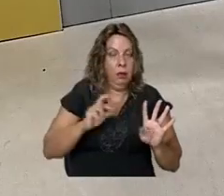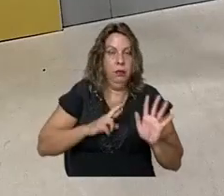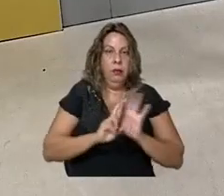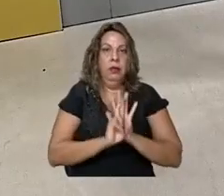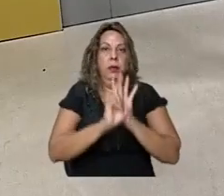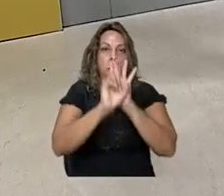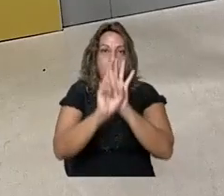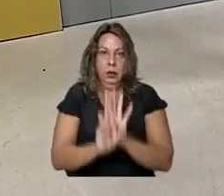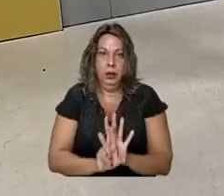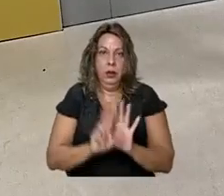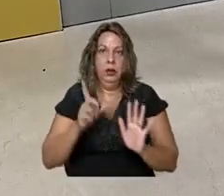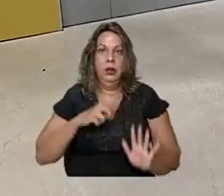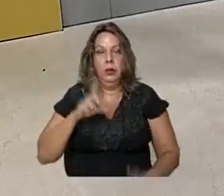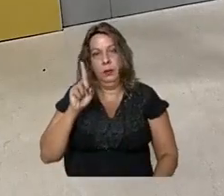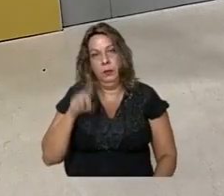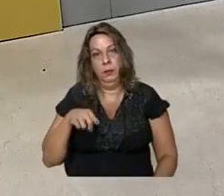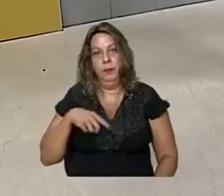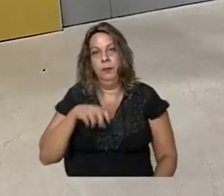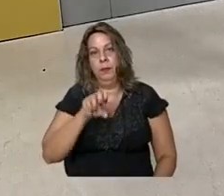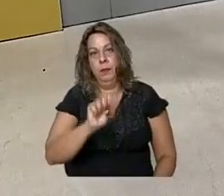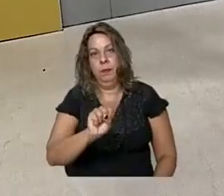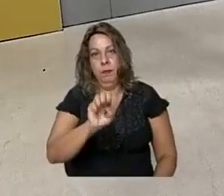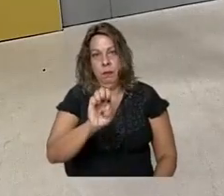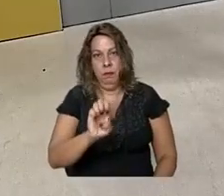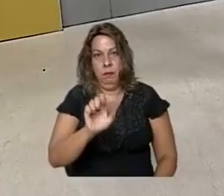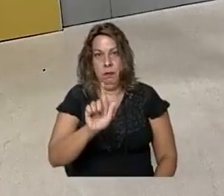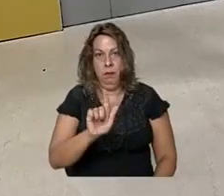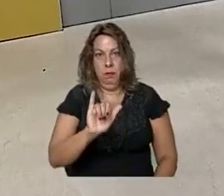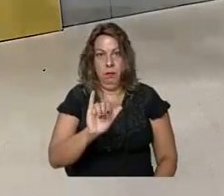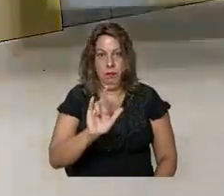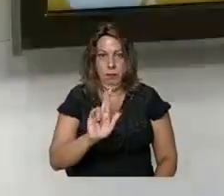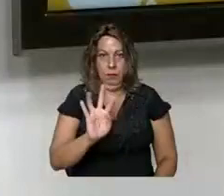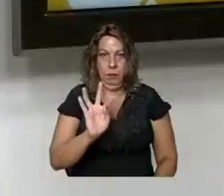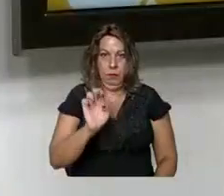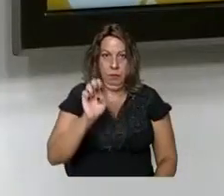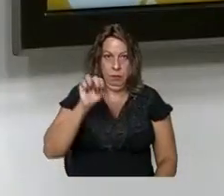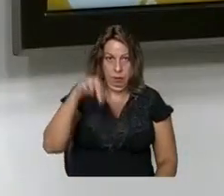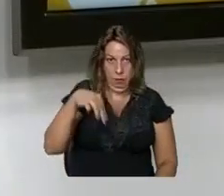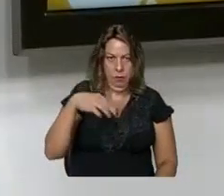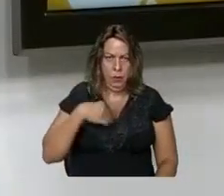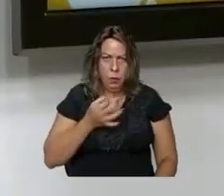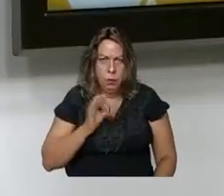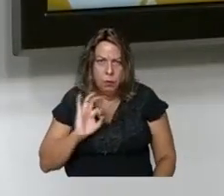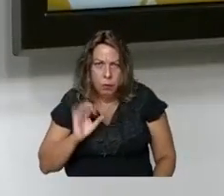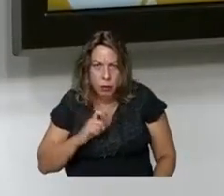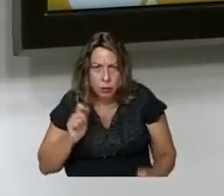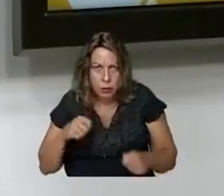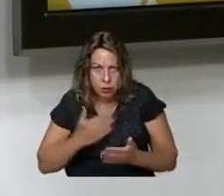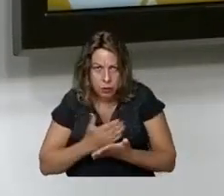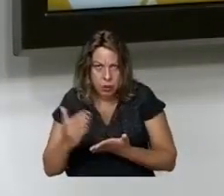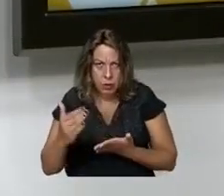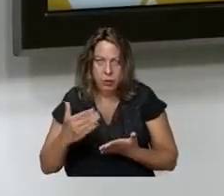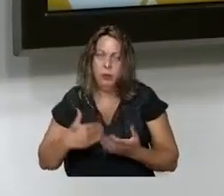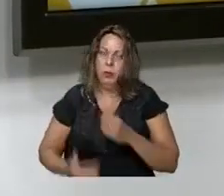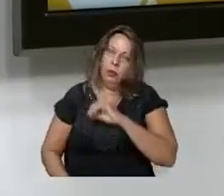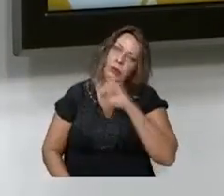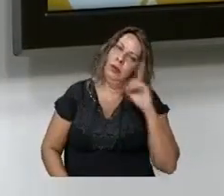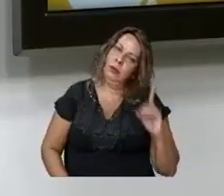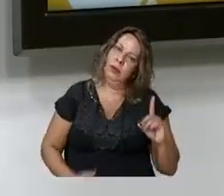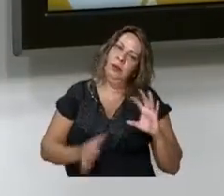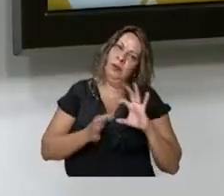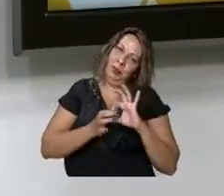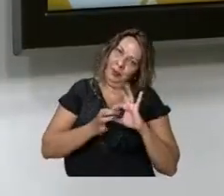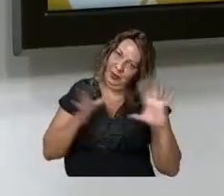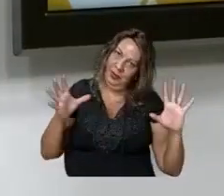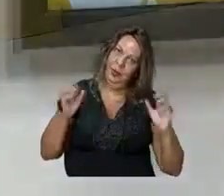representante da Sérgio Stan Auditores Independentes SS. Ana, por favor, pode confirmar, já pode iniciar o sorteio de hoje? Bom dia a todos, está autorizado,